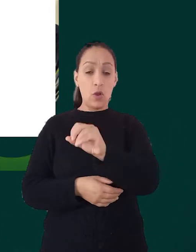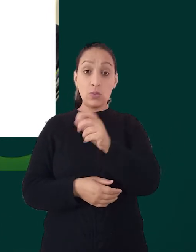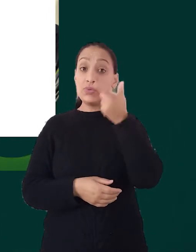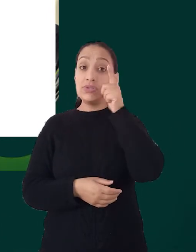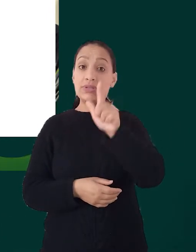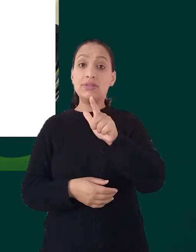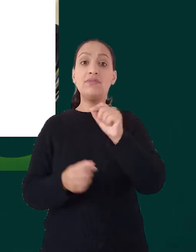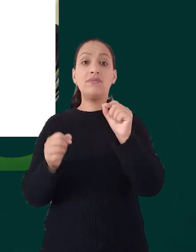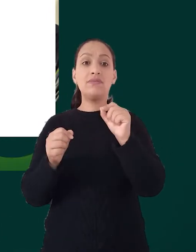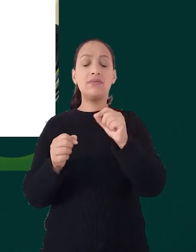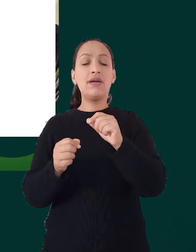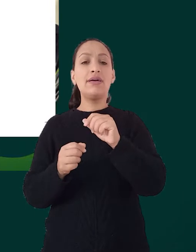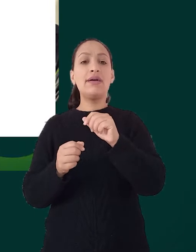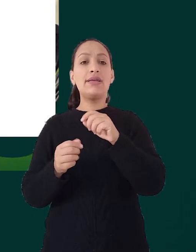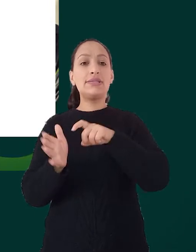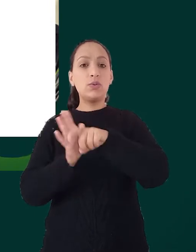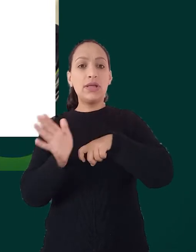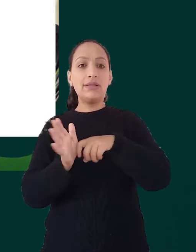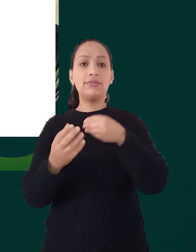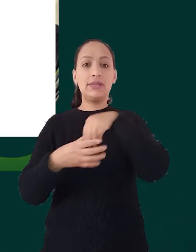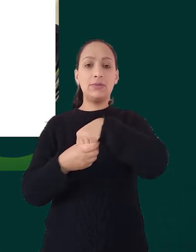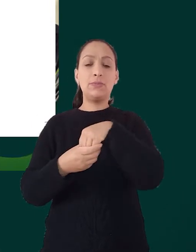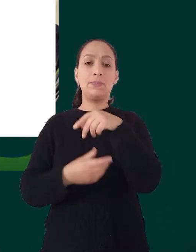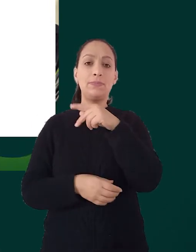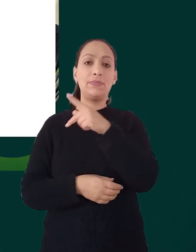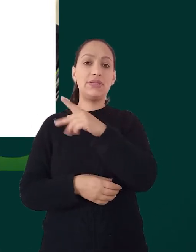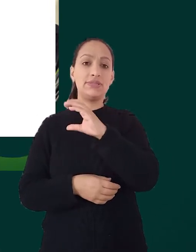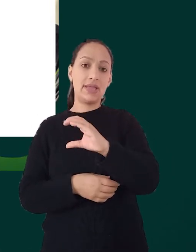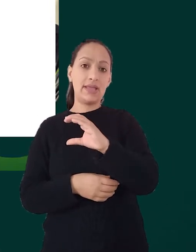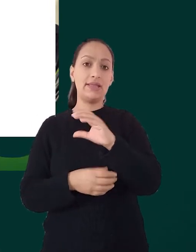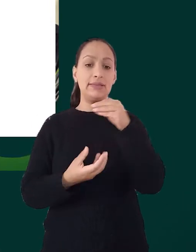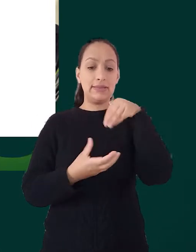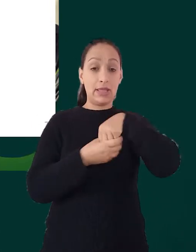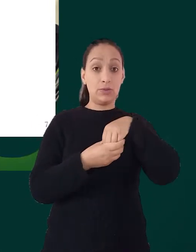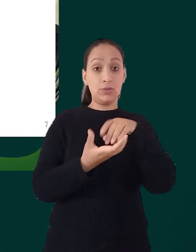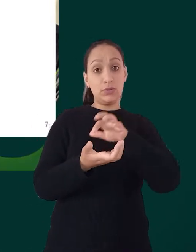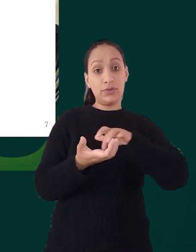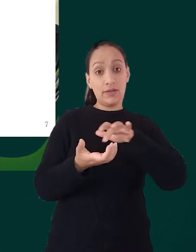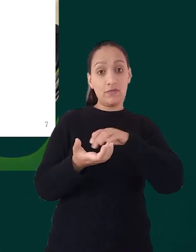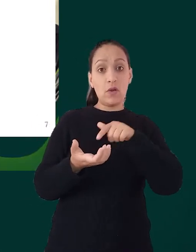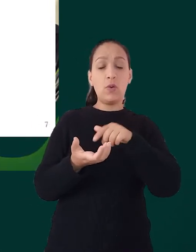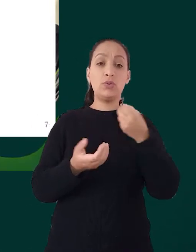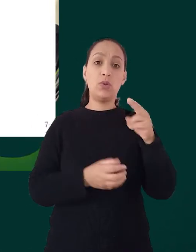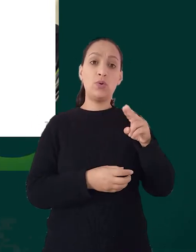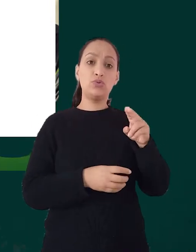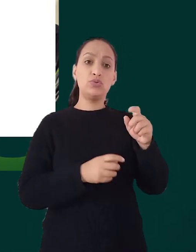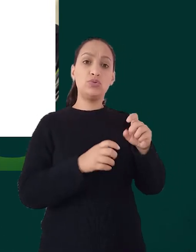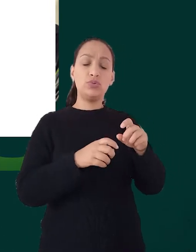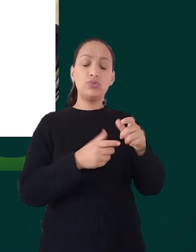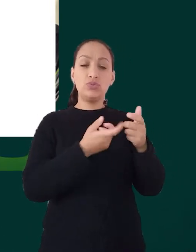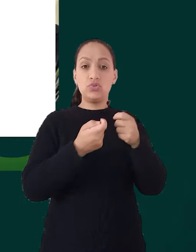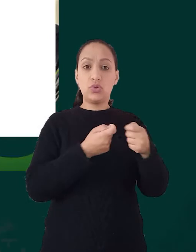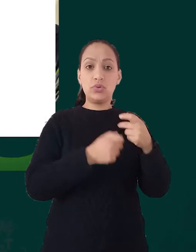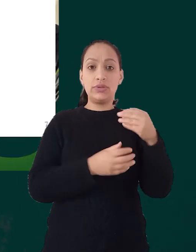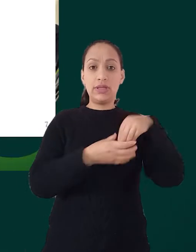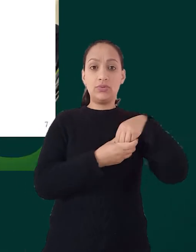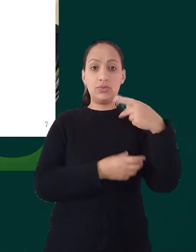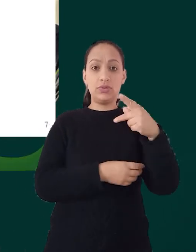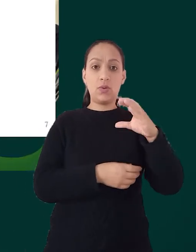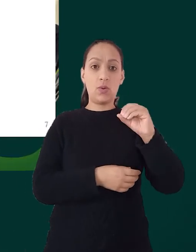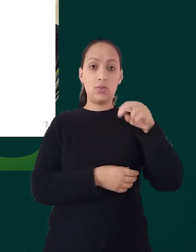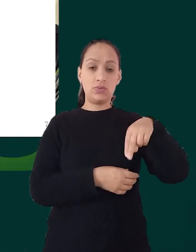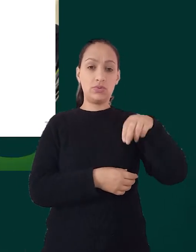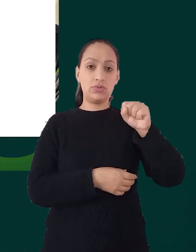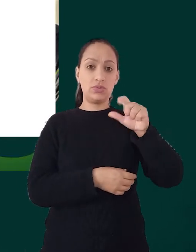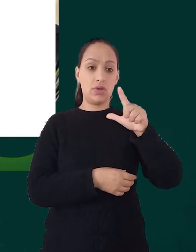do PC, ou será um aplicativo dentro do telefone, ou vai ser um jogo no teu console. A